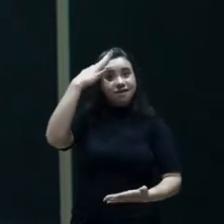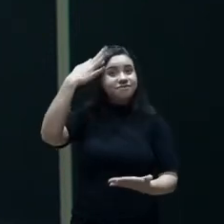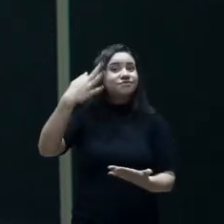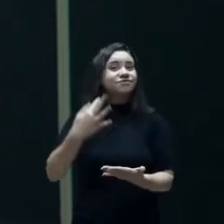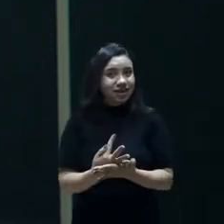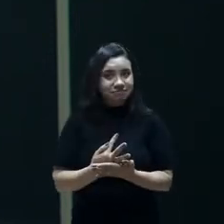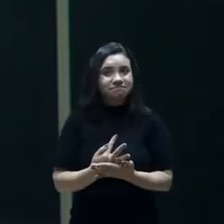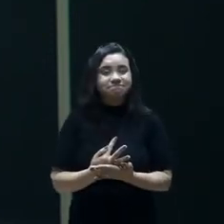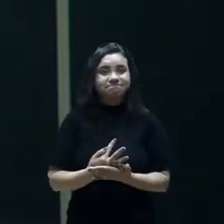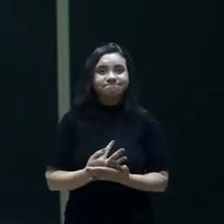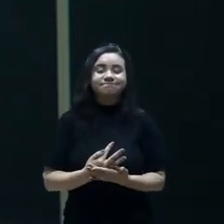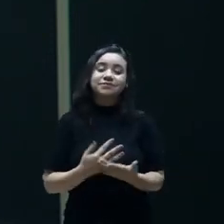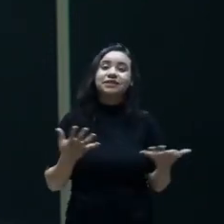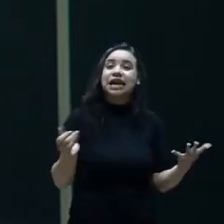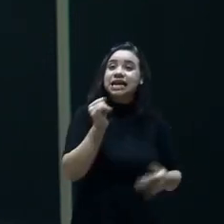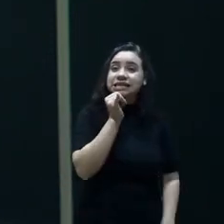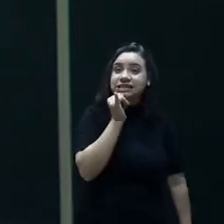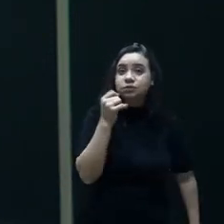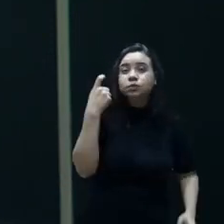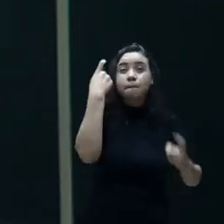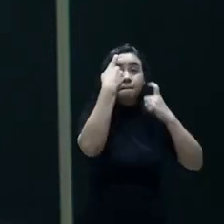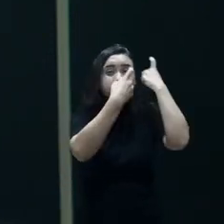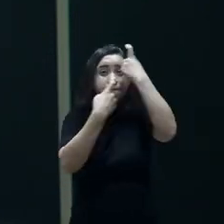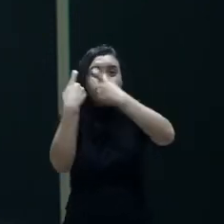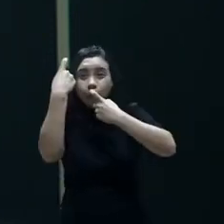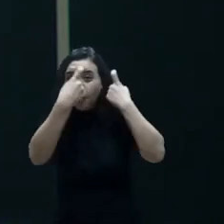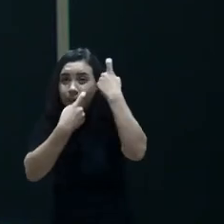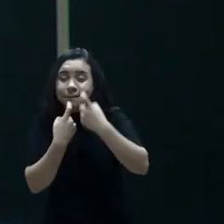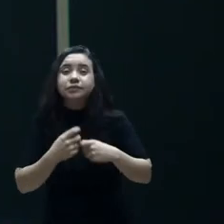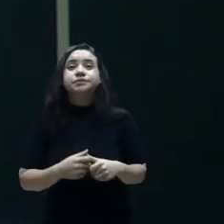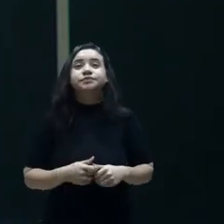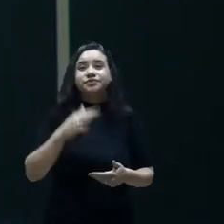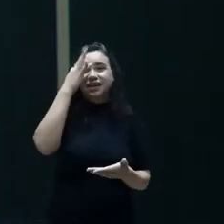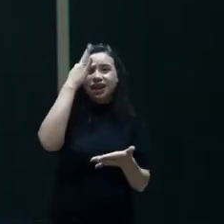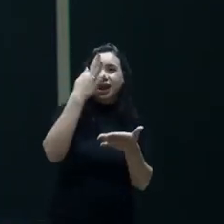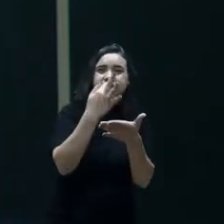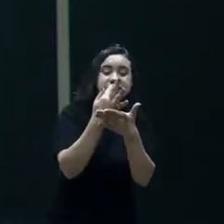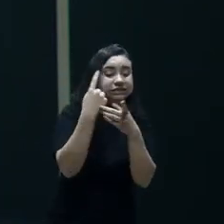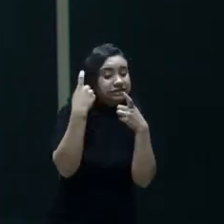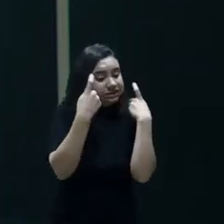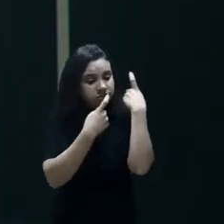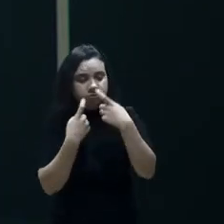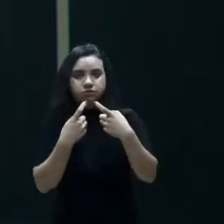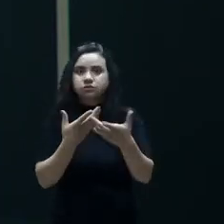O primeiro deles são as preocupações. Quem aqui não se preocupa? Só se for